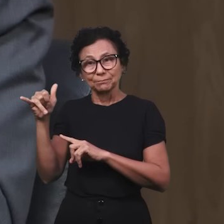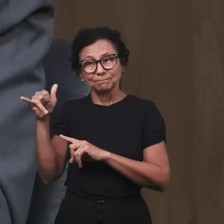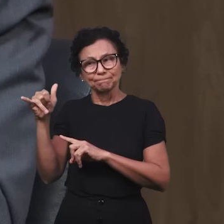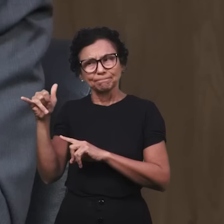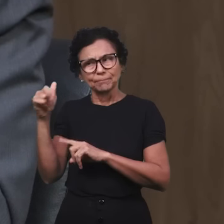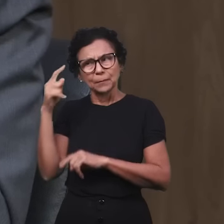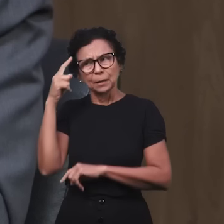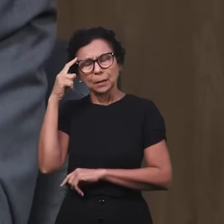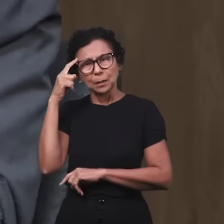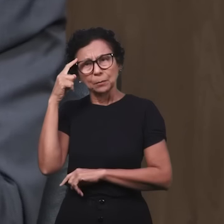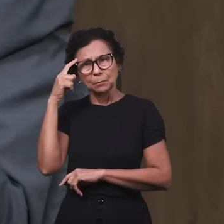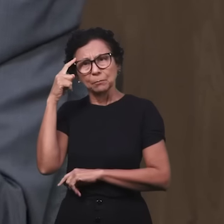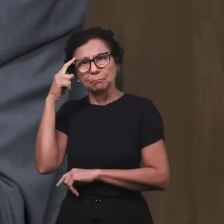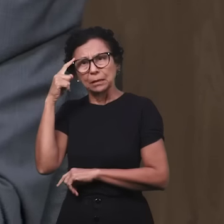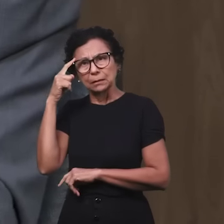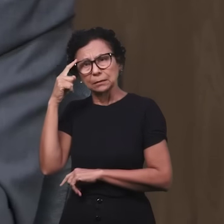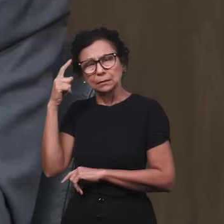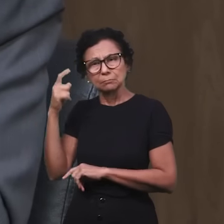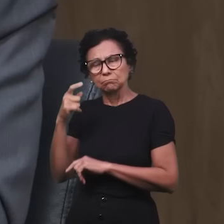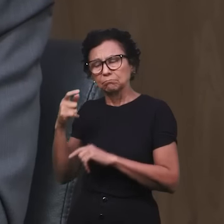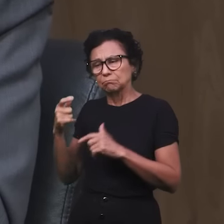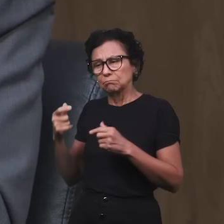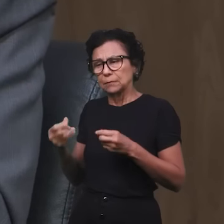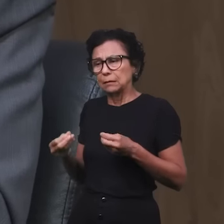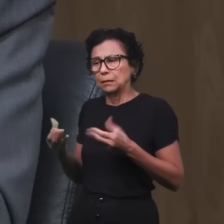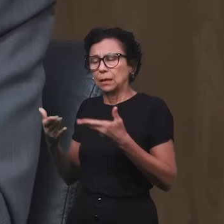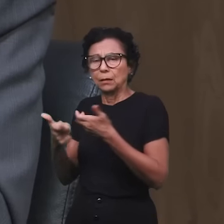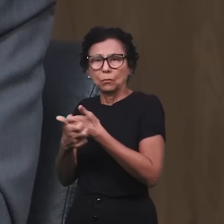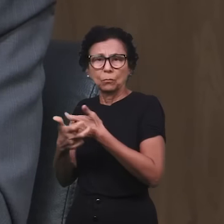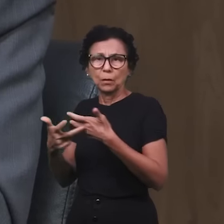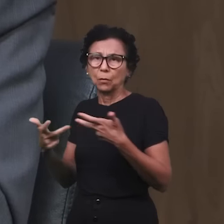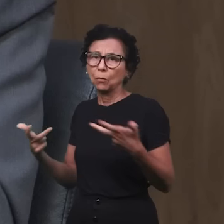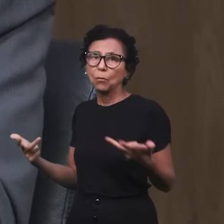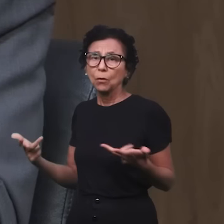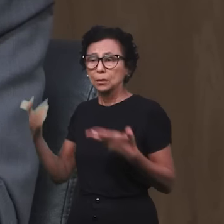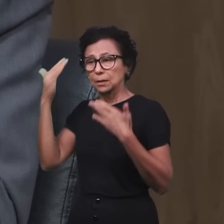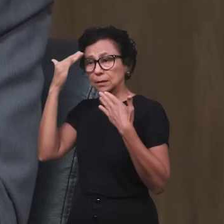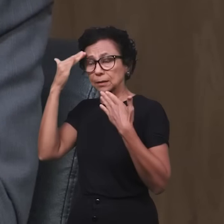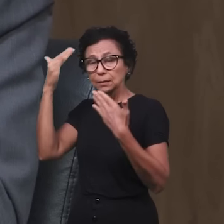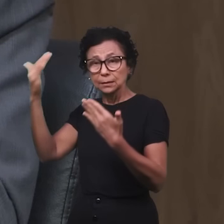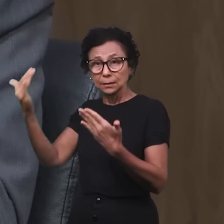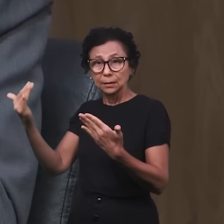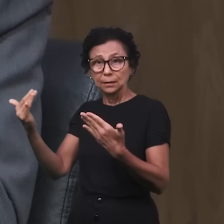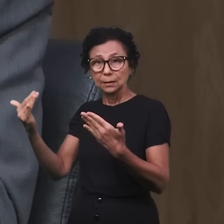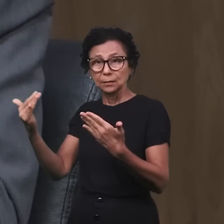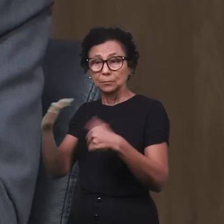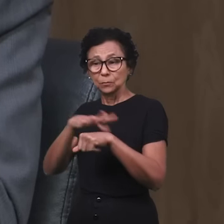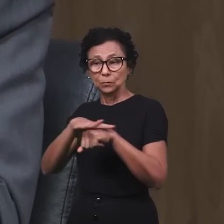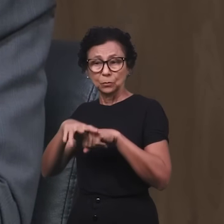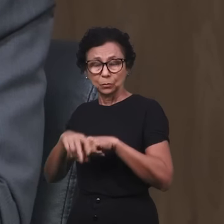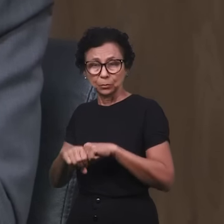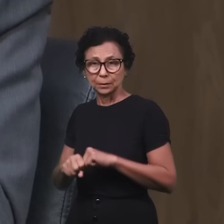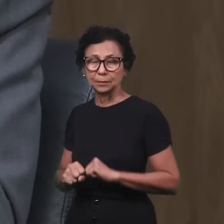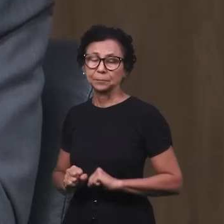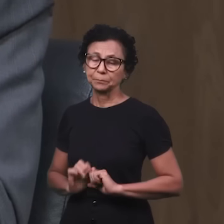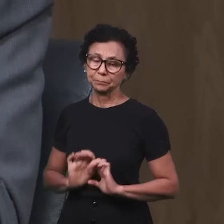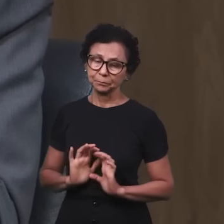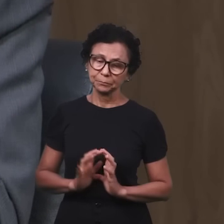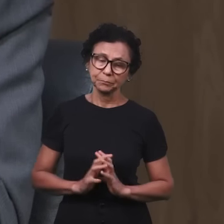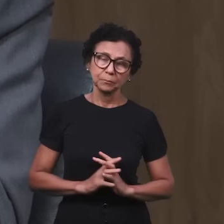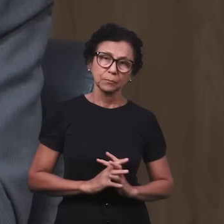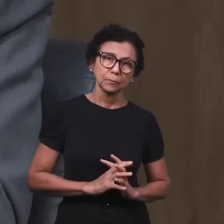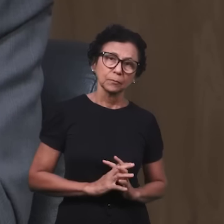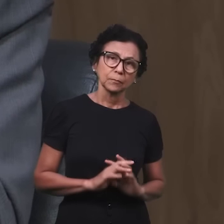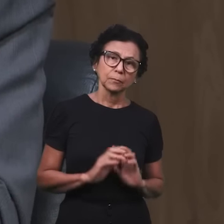pensa em recompensar o profeta pelo bem que ele havia recebido. Muito bem, esse é